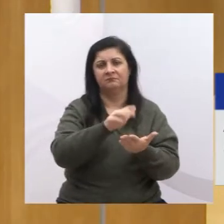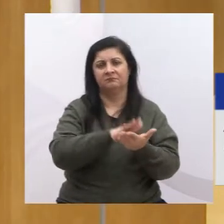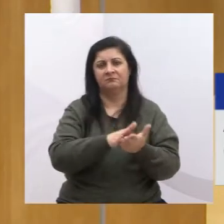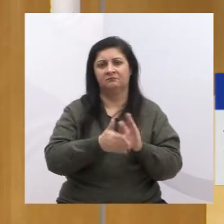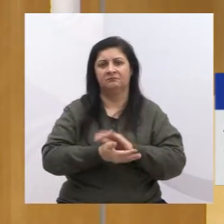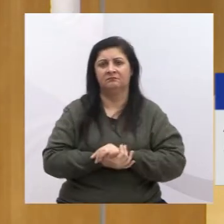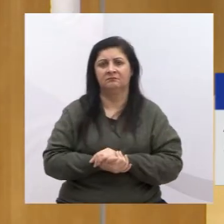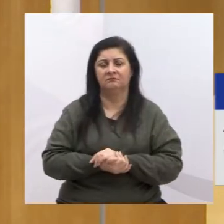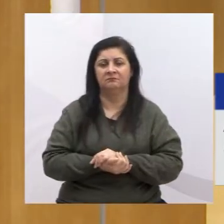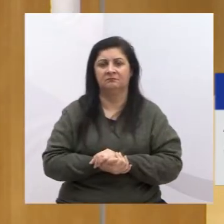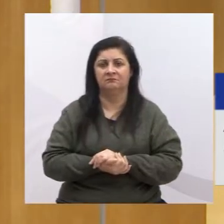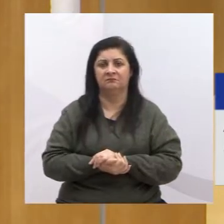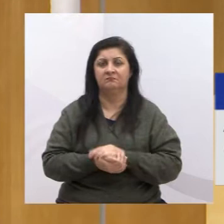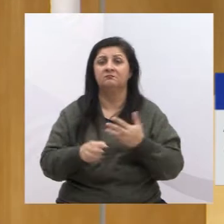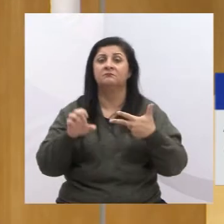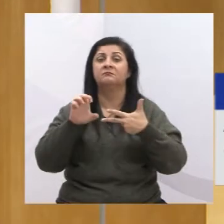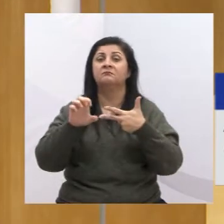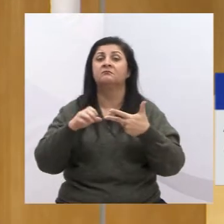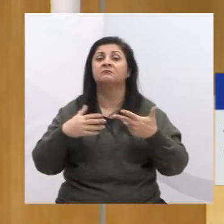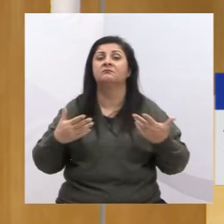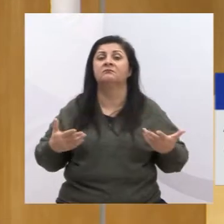chegar aonde a multa?